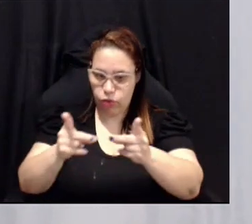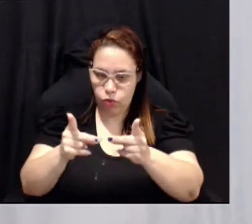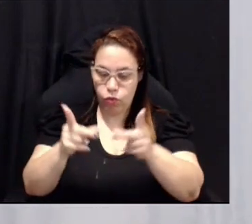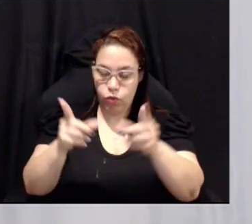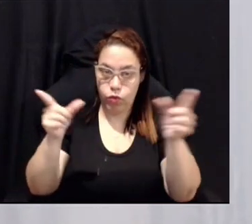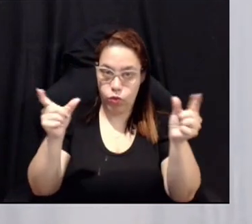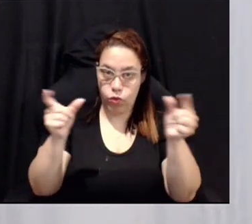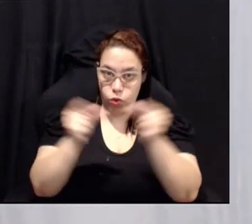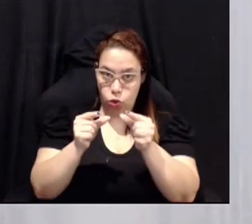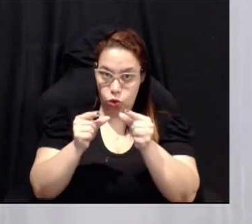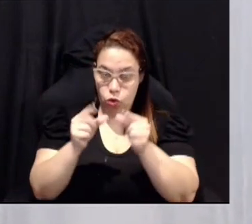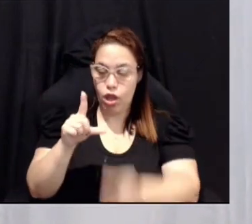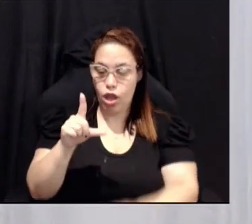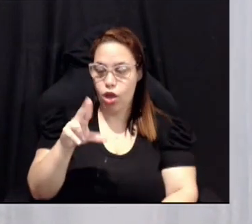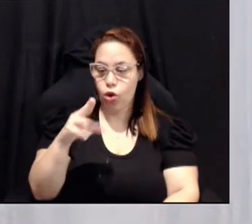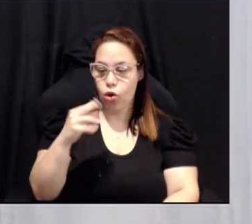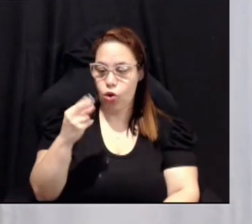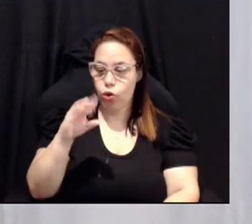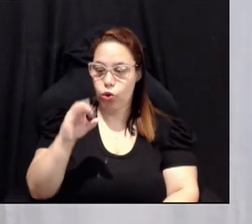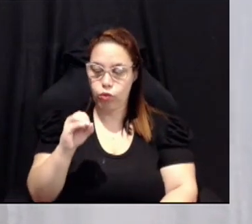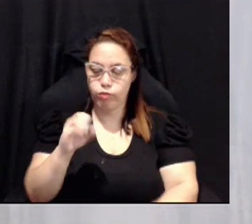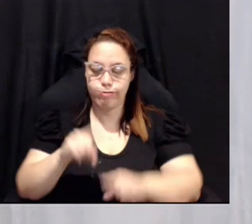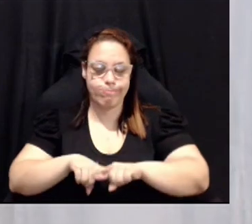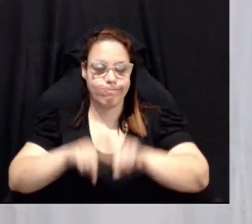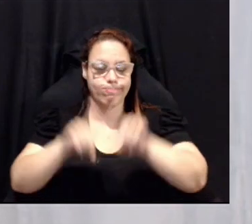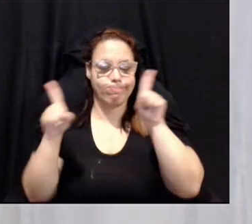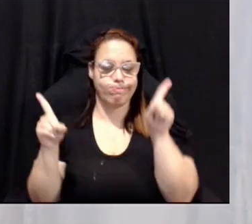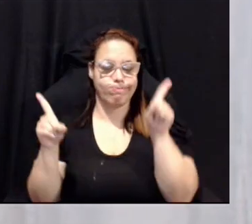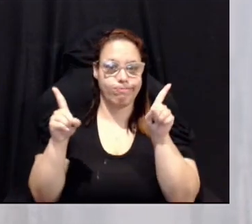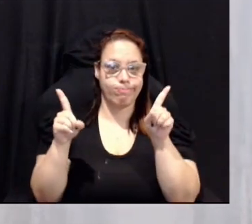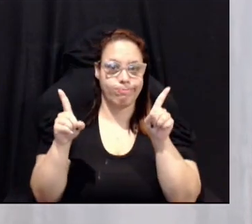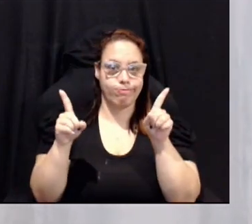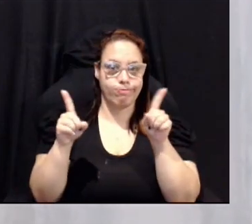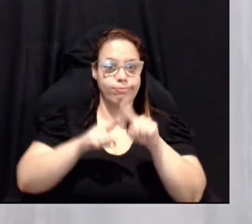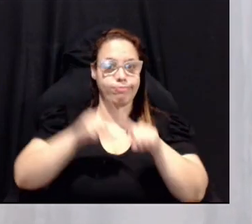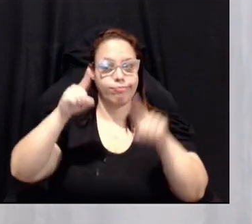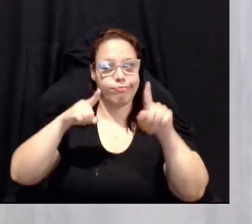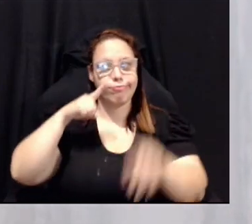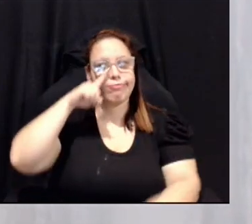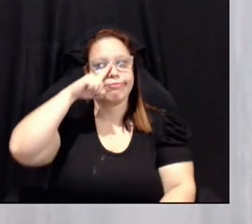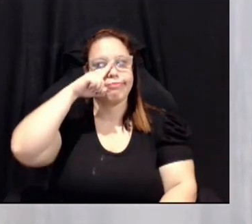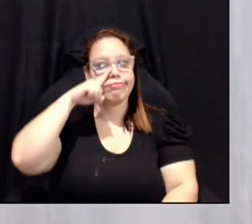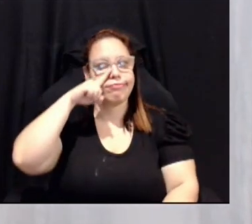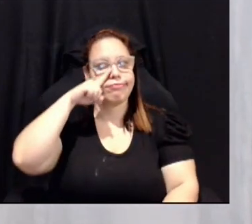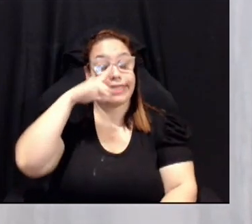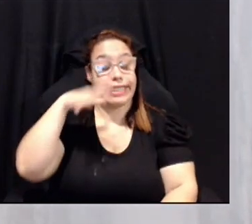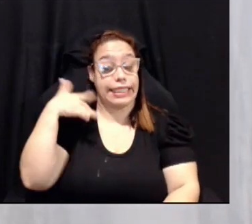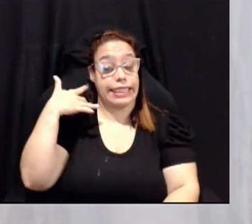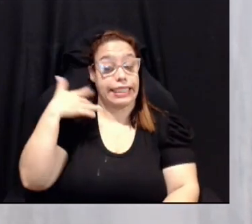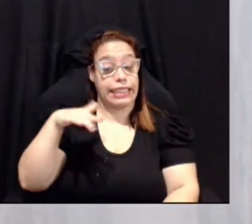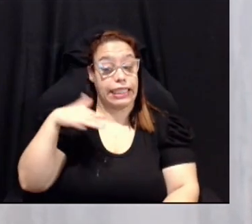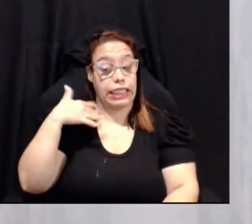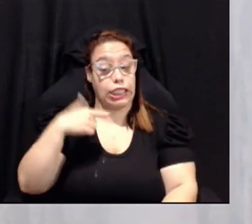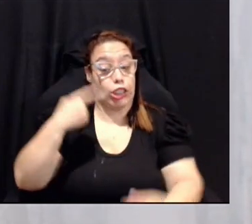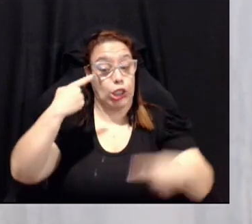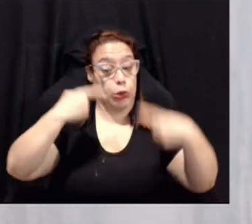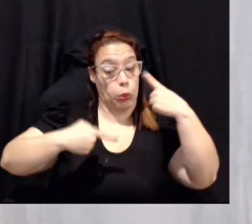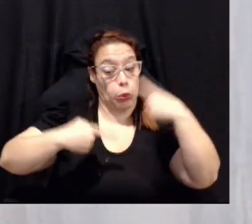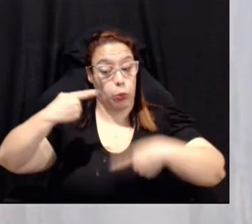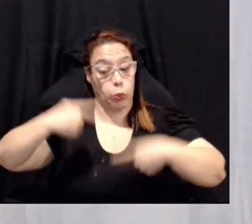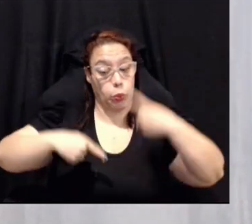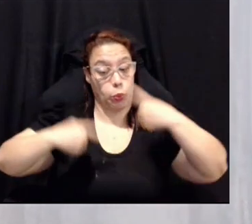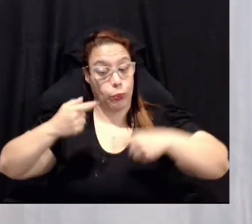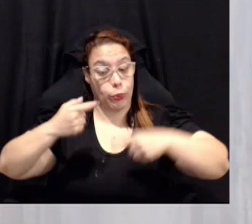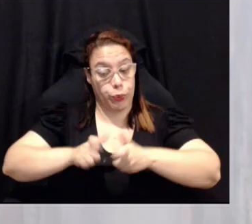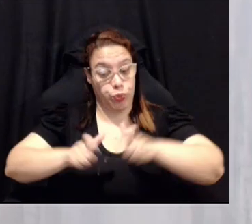lucro. Porém, ele tem um alto risco. E por isso que é um debate muito grande, né, se